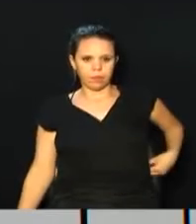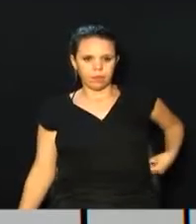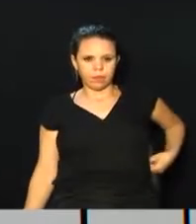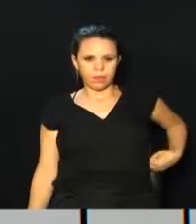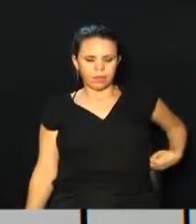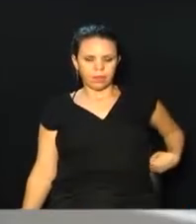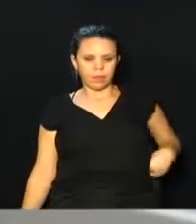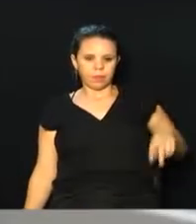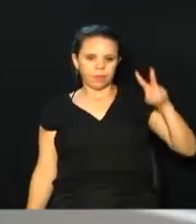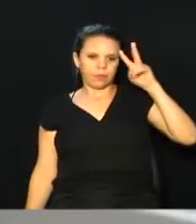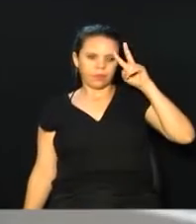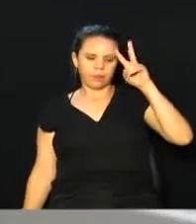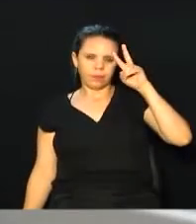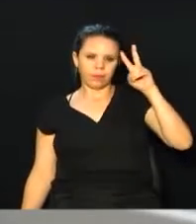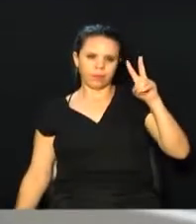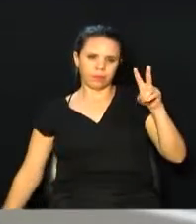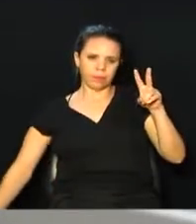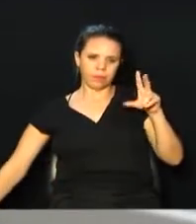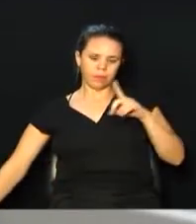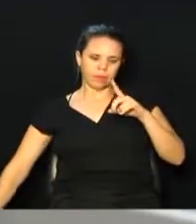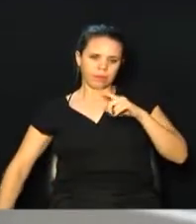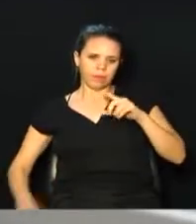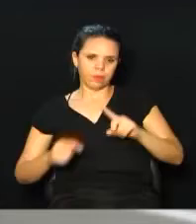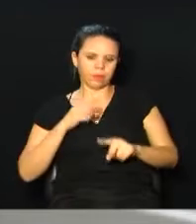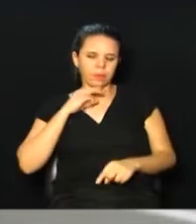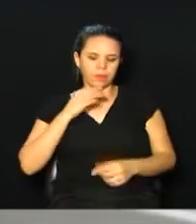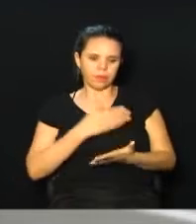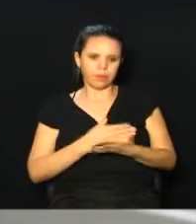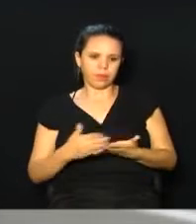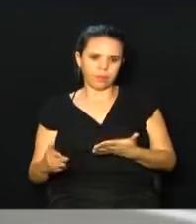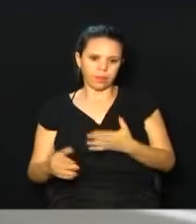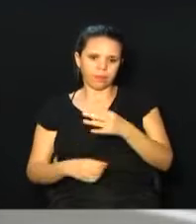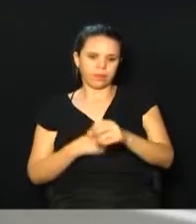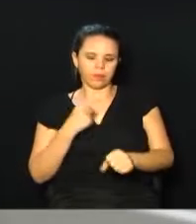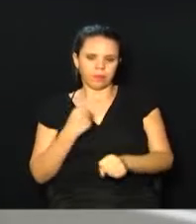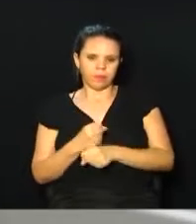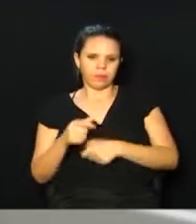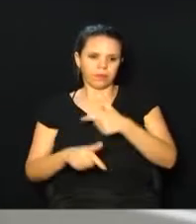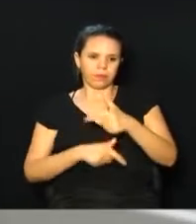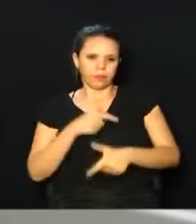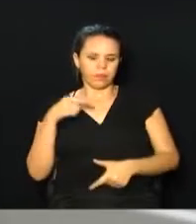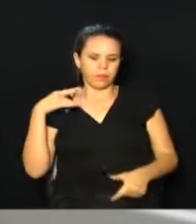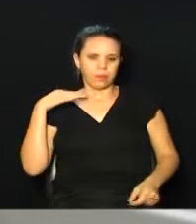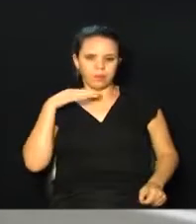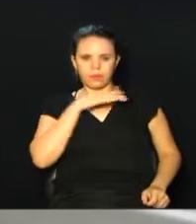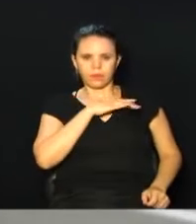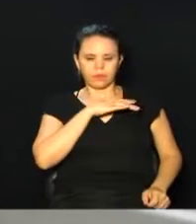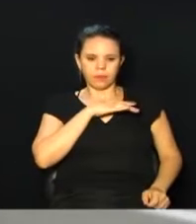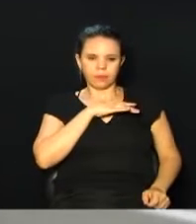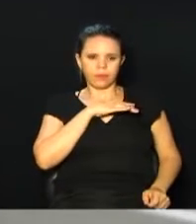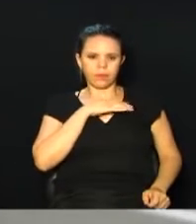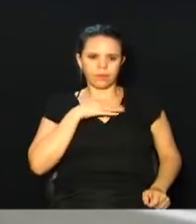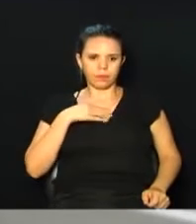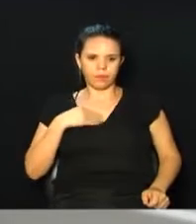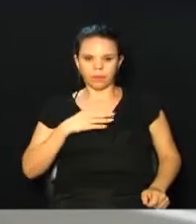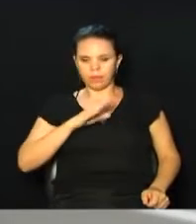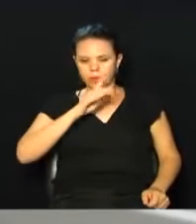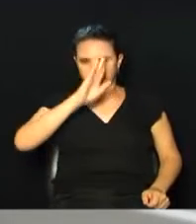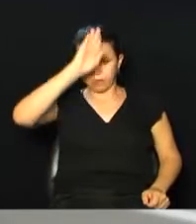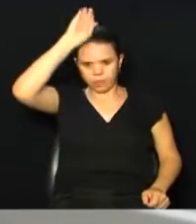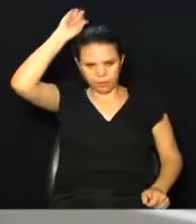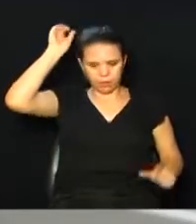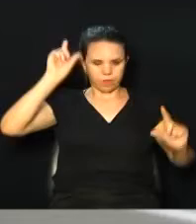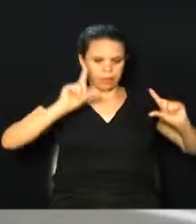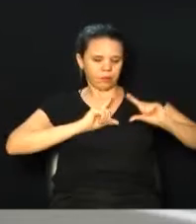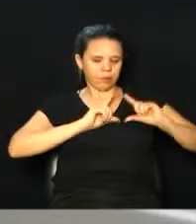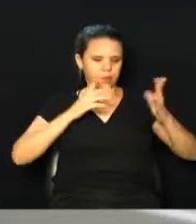gente lembra que, inclusive, vai até março, inicialmente deste ano, a Operação Verão, que é coordenada pela Defesa Civil e